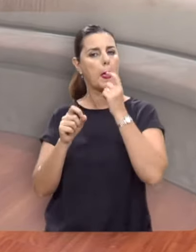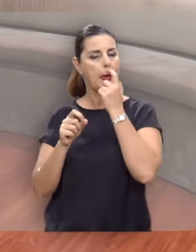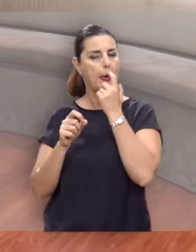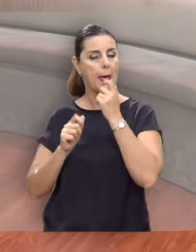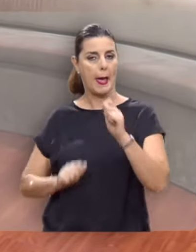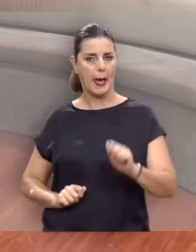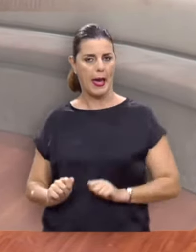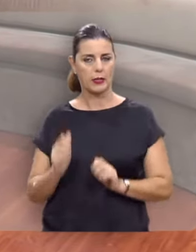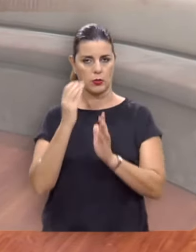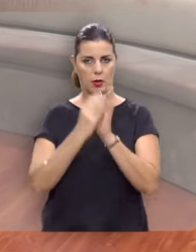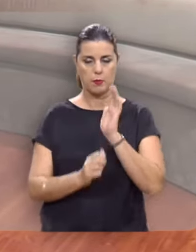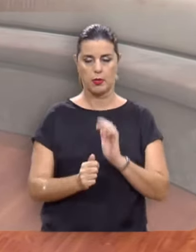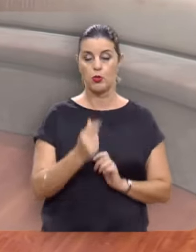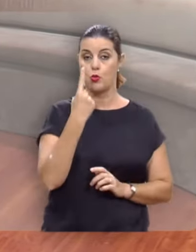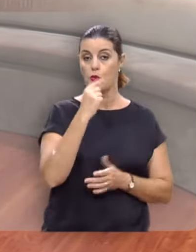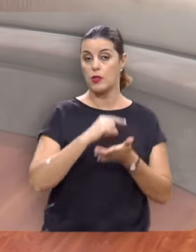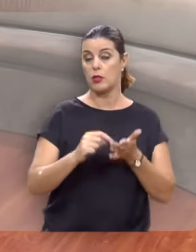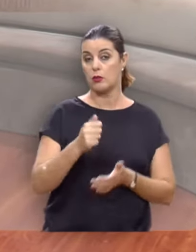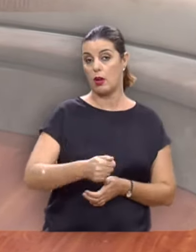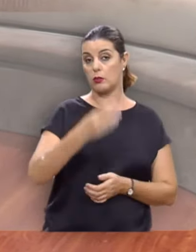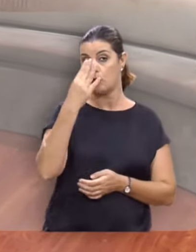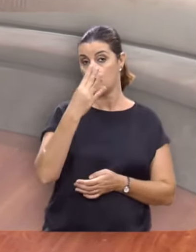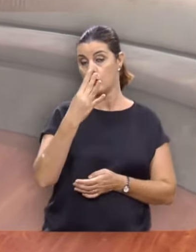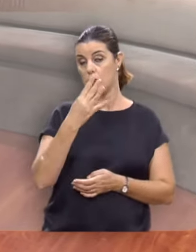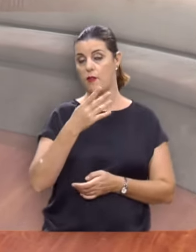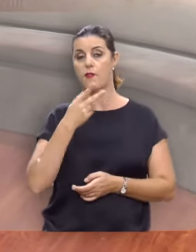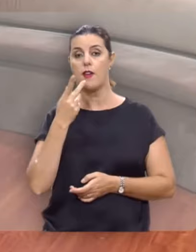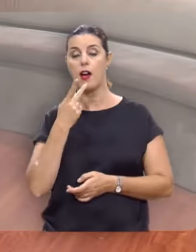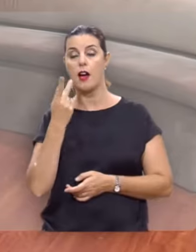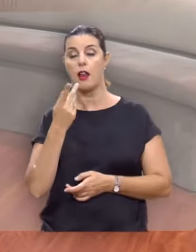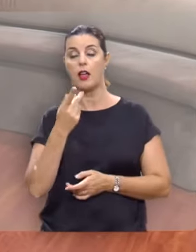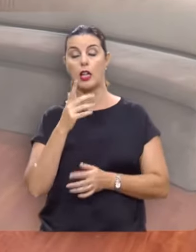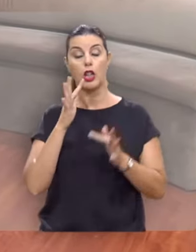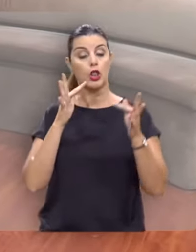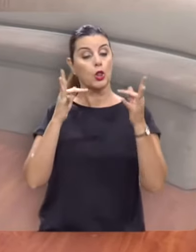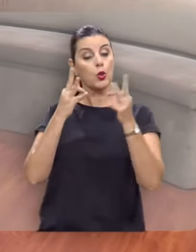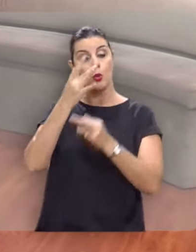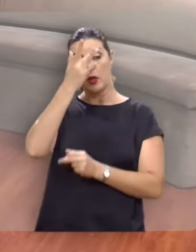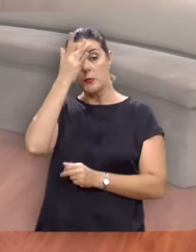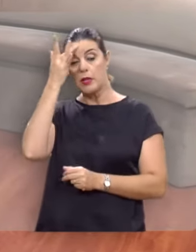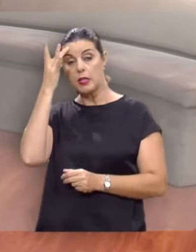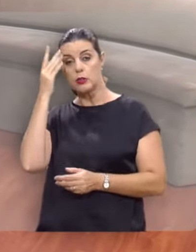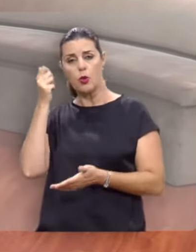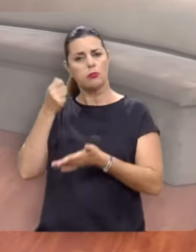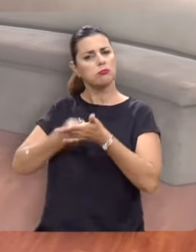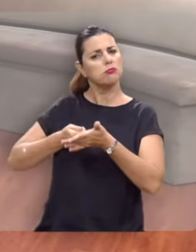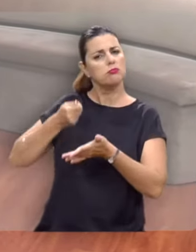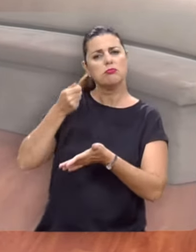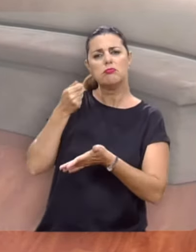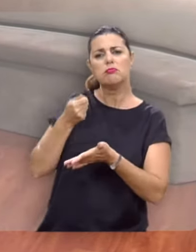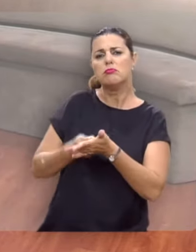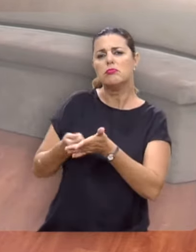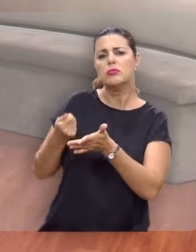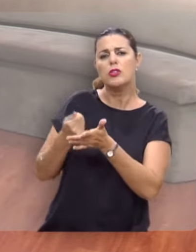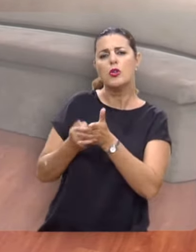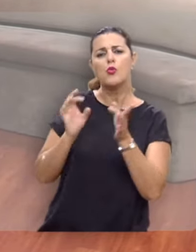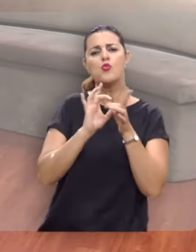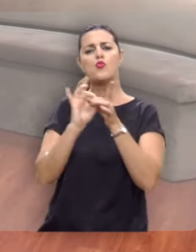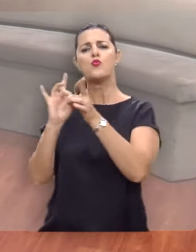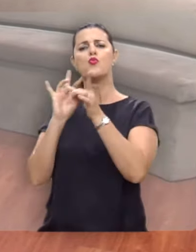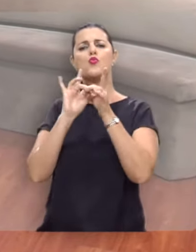em Atos 1:14 diz que todos perseveraram unânimes em